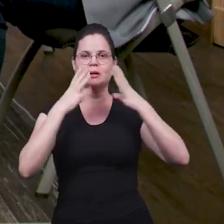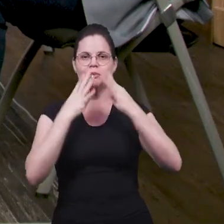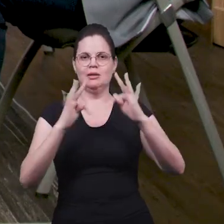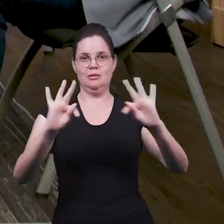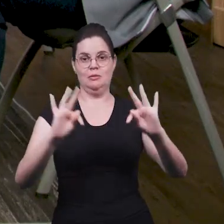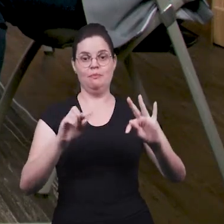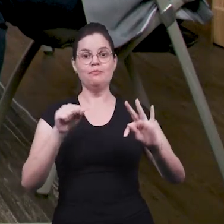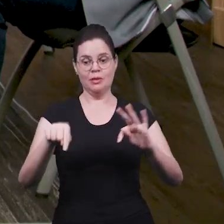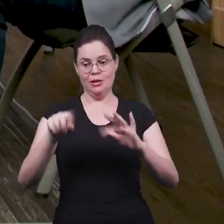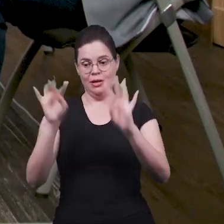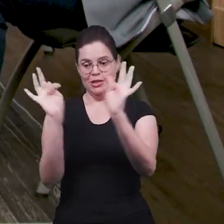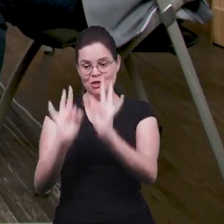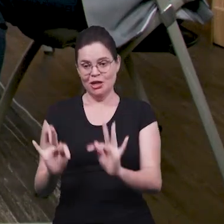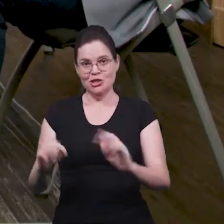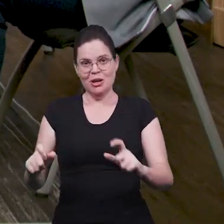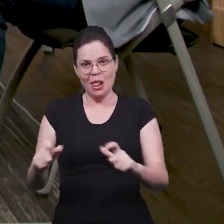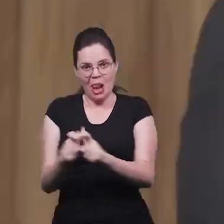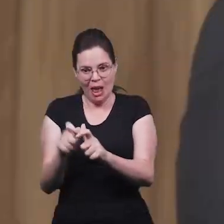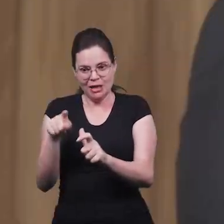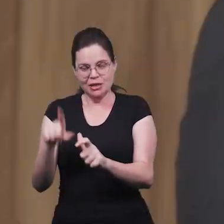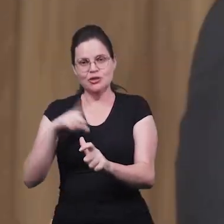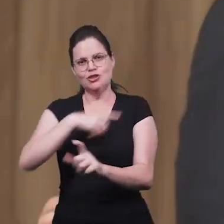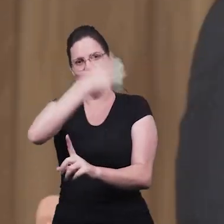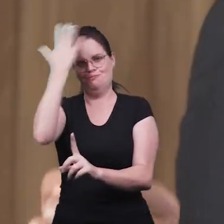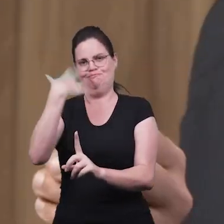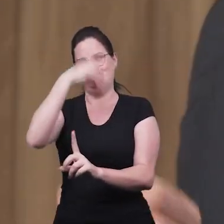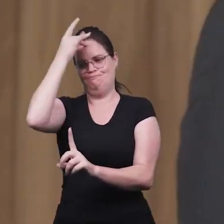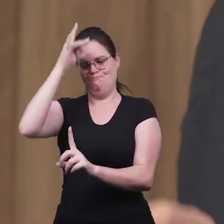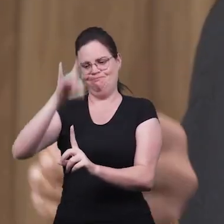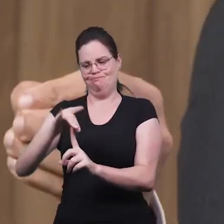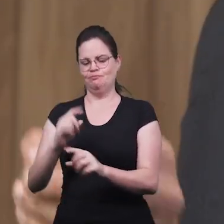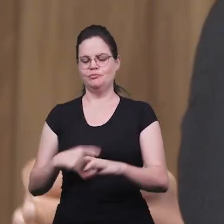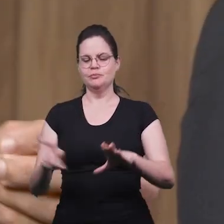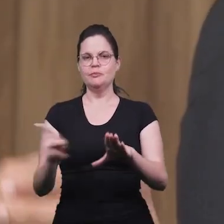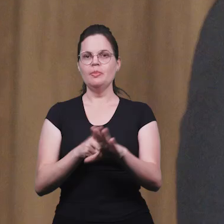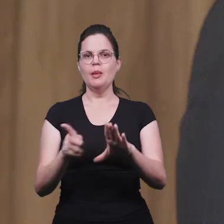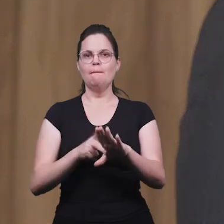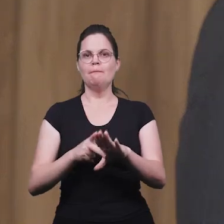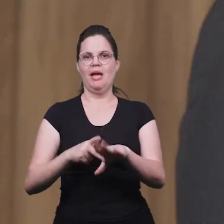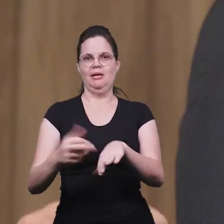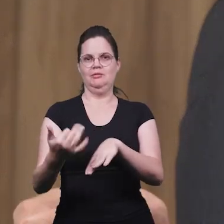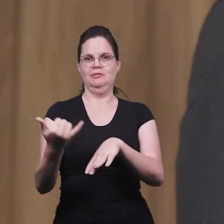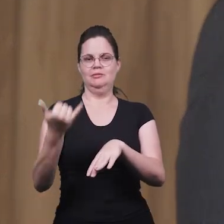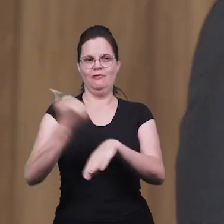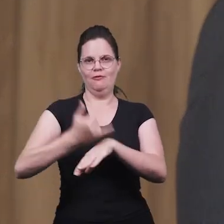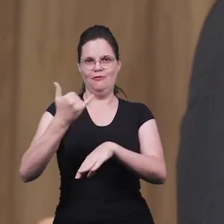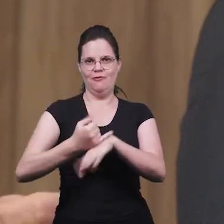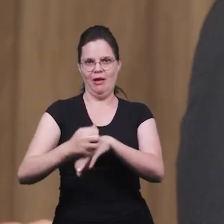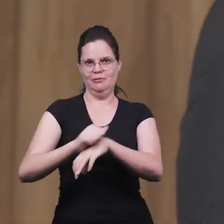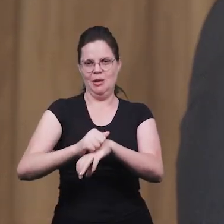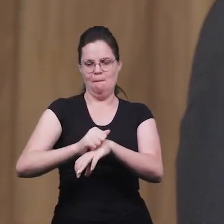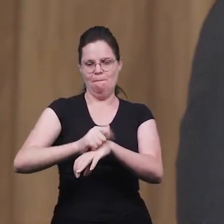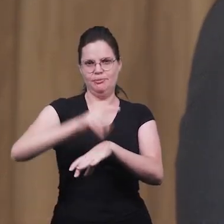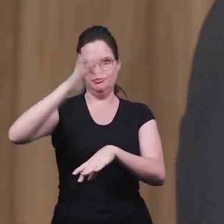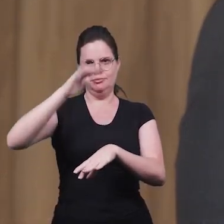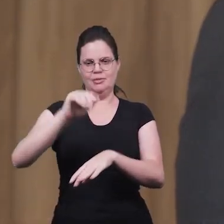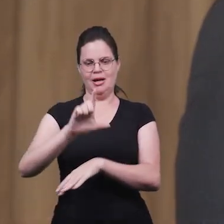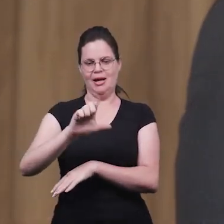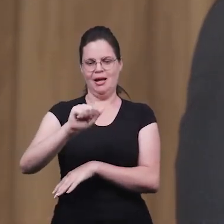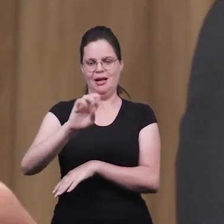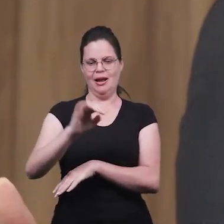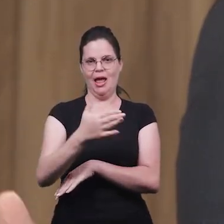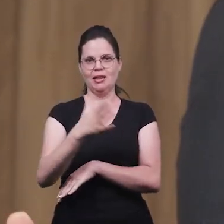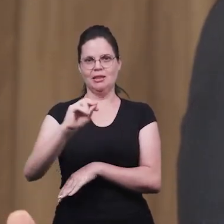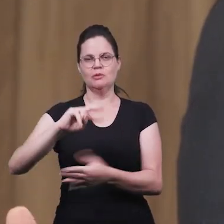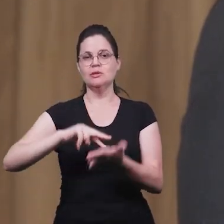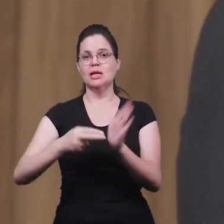estava preparando aquela igreja, o remanescente que estava ali. E os pés como latão reluzente, que simboliza ali